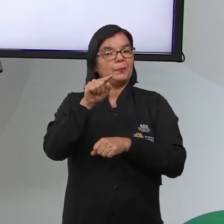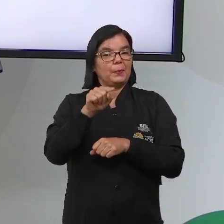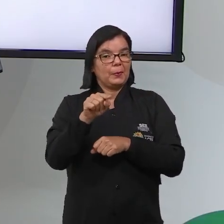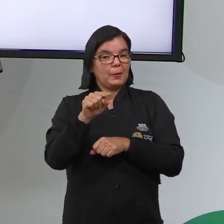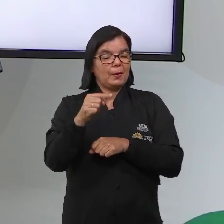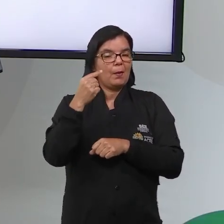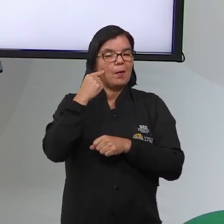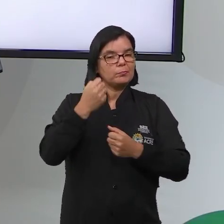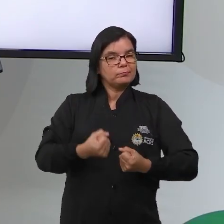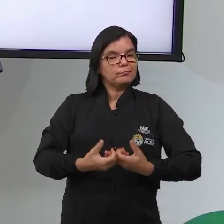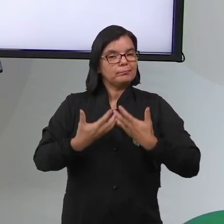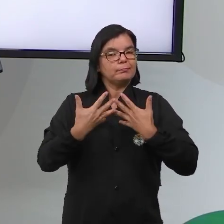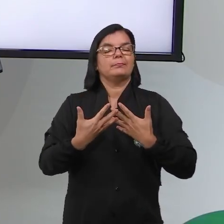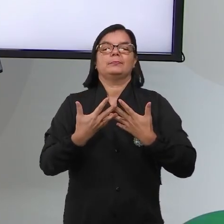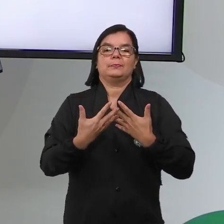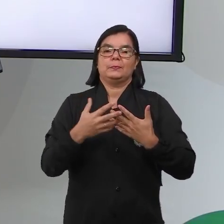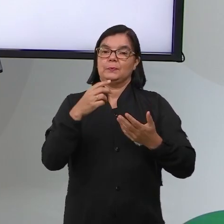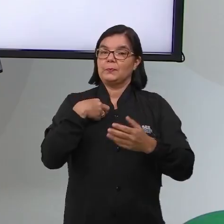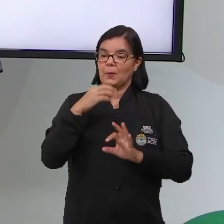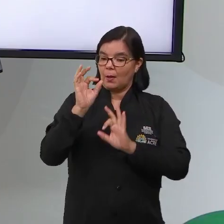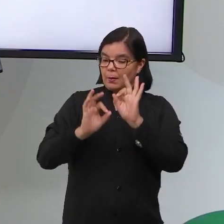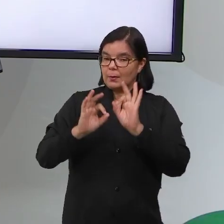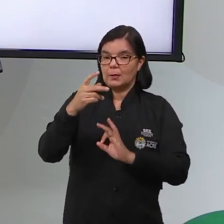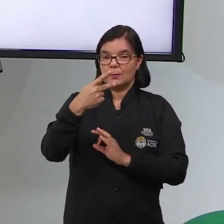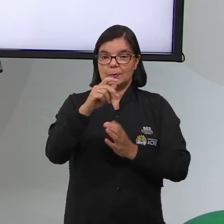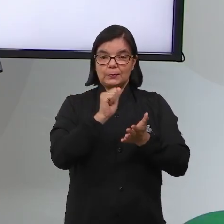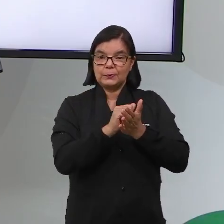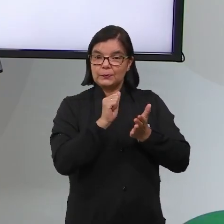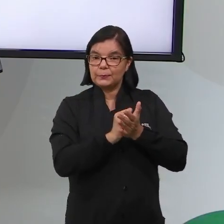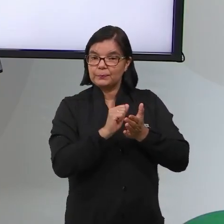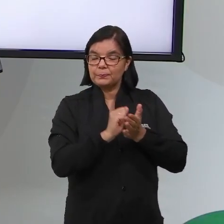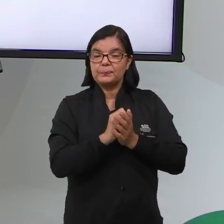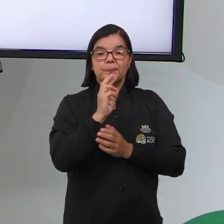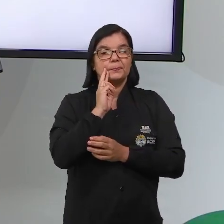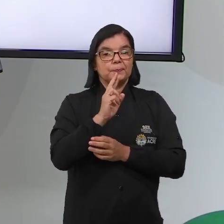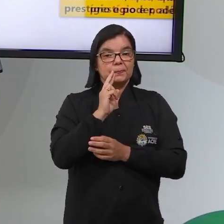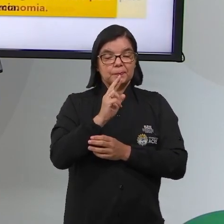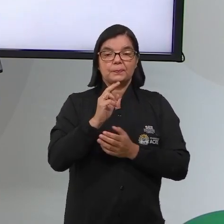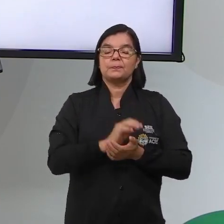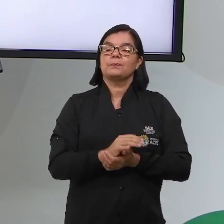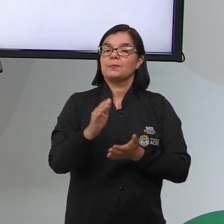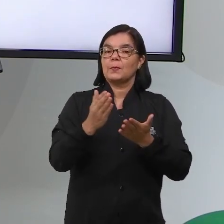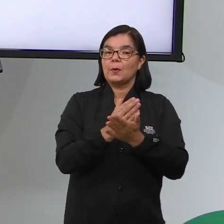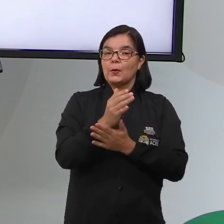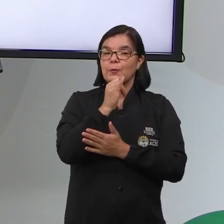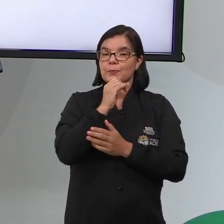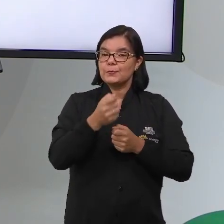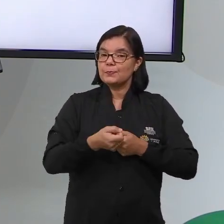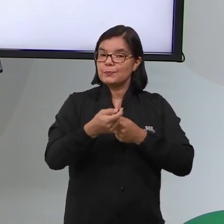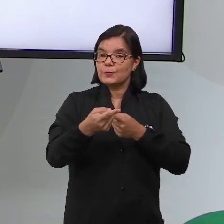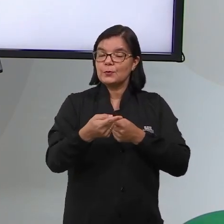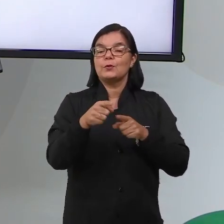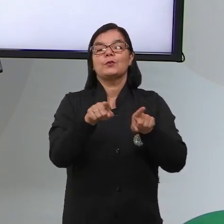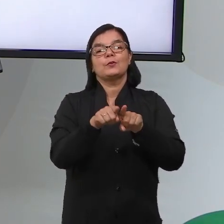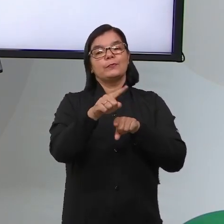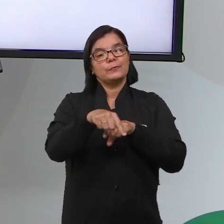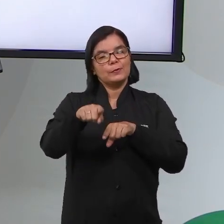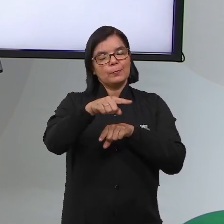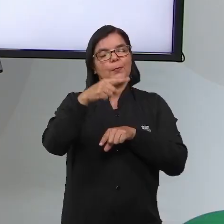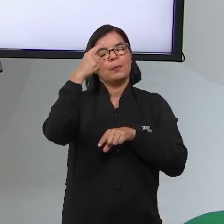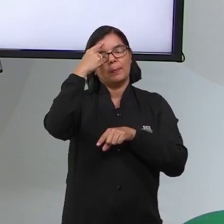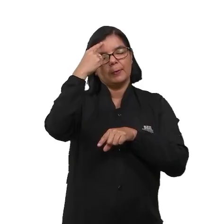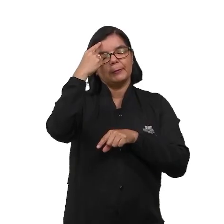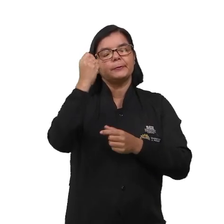a se inspirar na elaboração da sua resposta, eu trago aqui algumas indicações que você pode